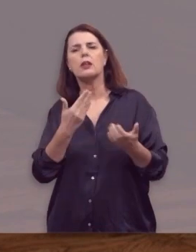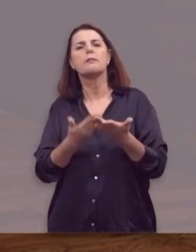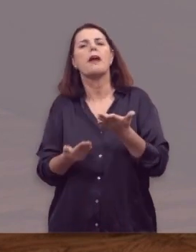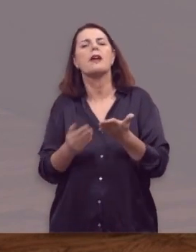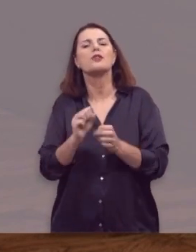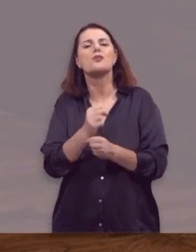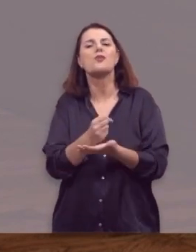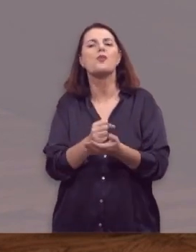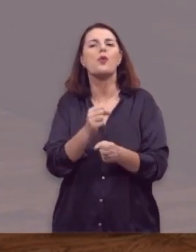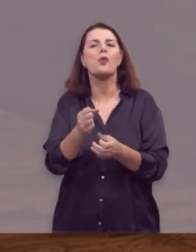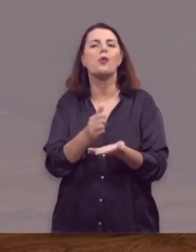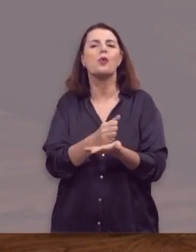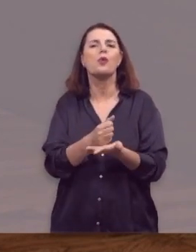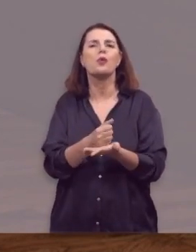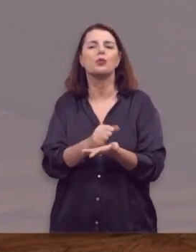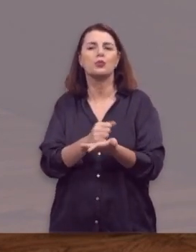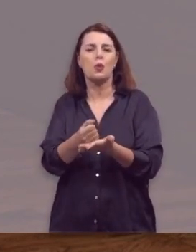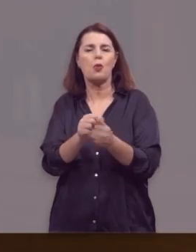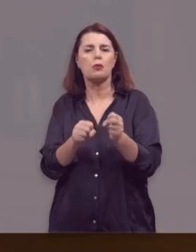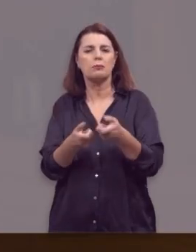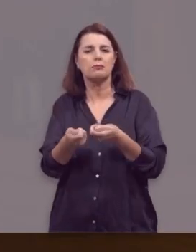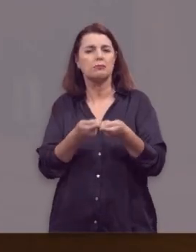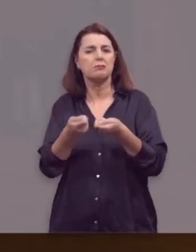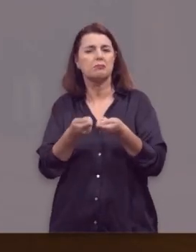perdemos o controle.